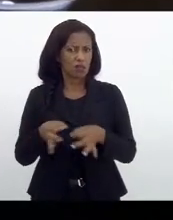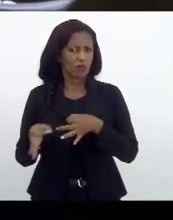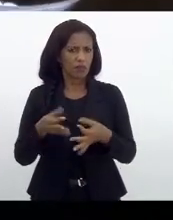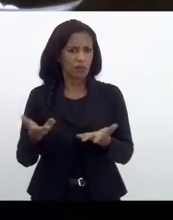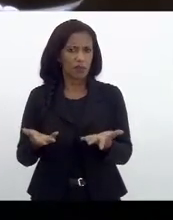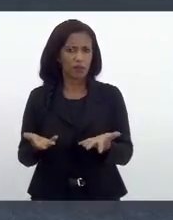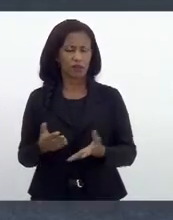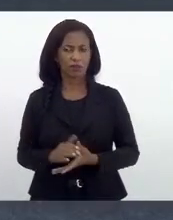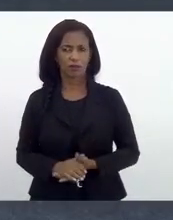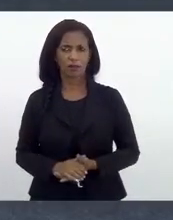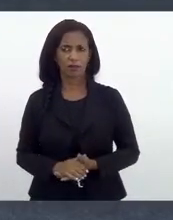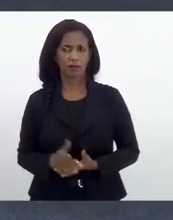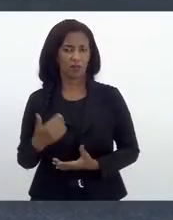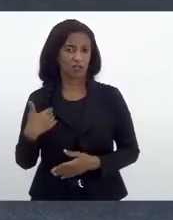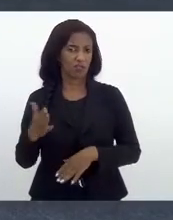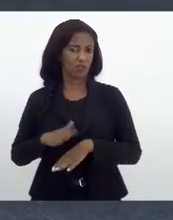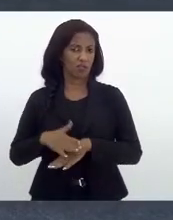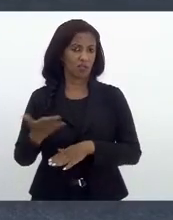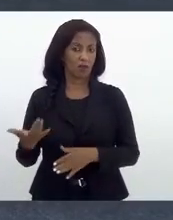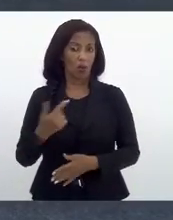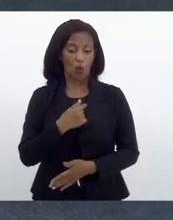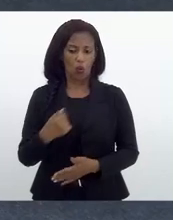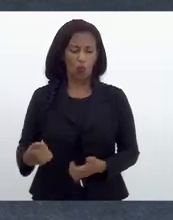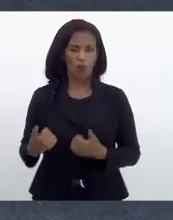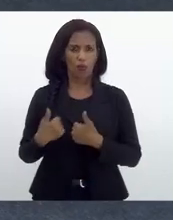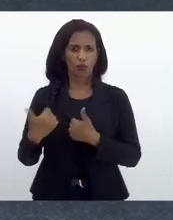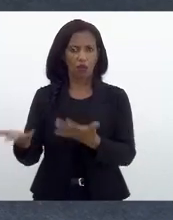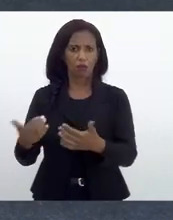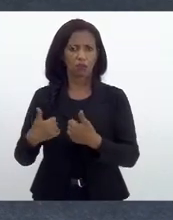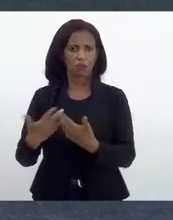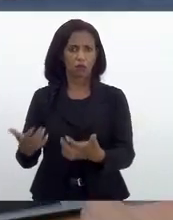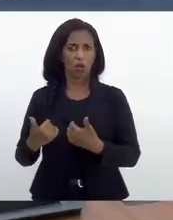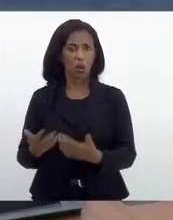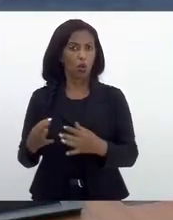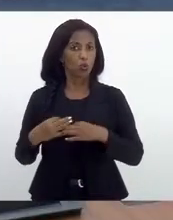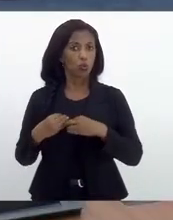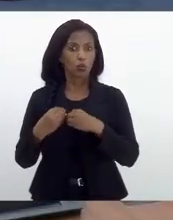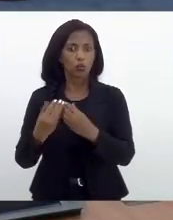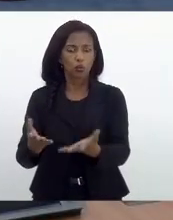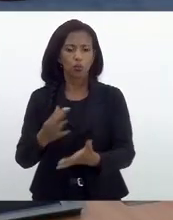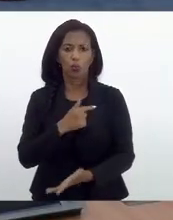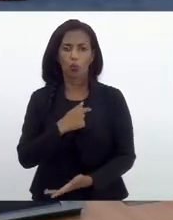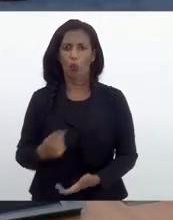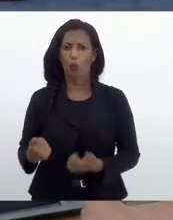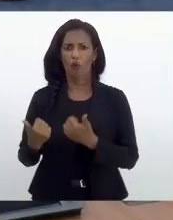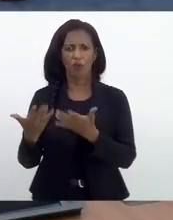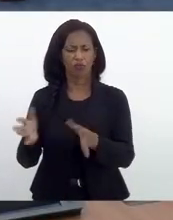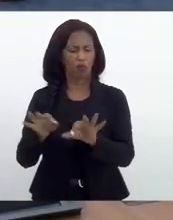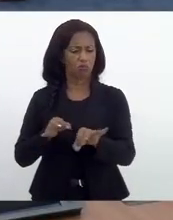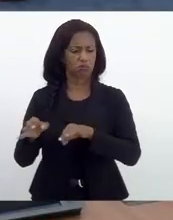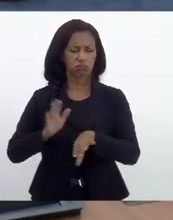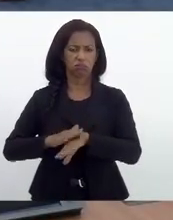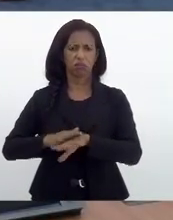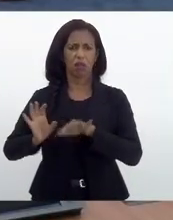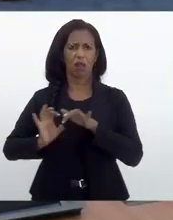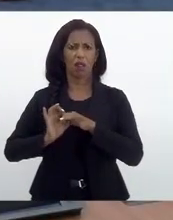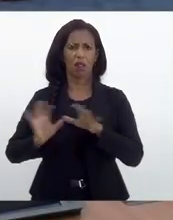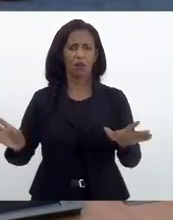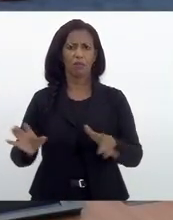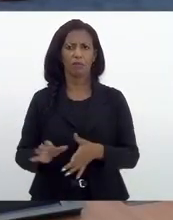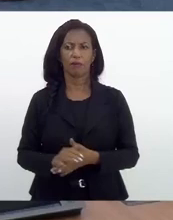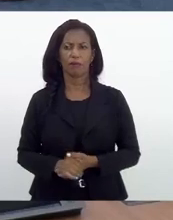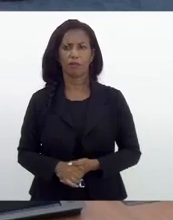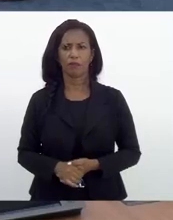mas aí o governo a está sendo mais o já cedeu em tudo tudo o a gente quis fazer tudo a gente fez tudo tudo